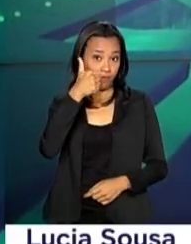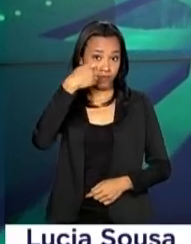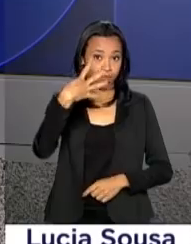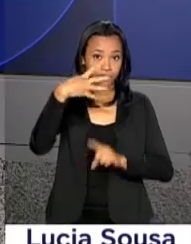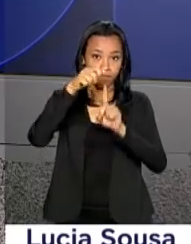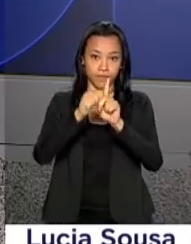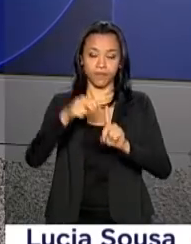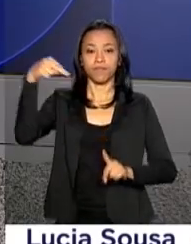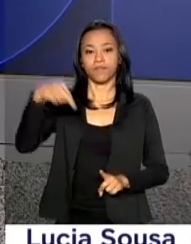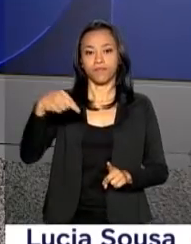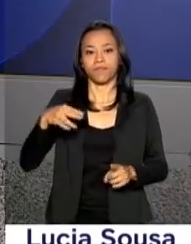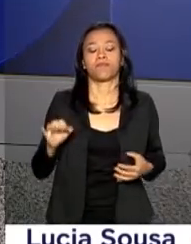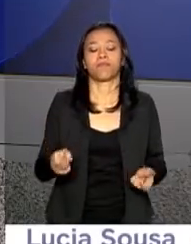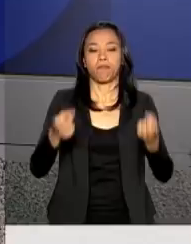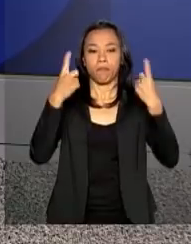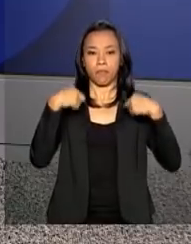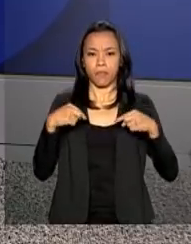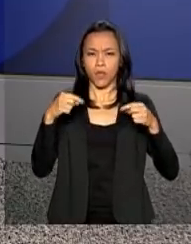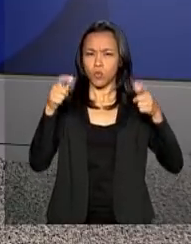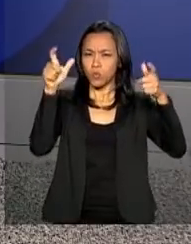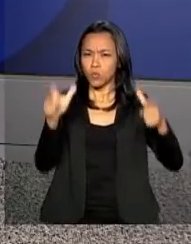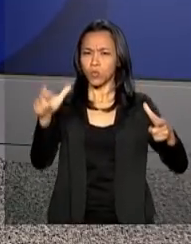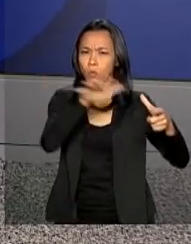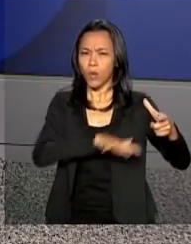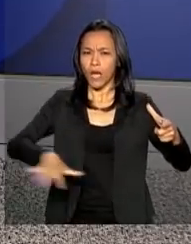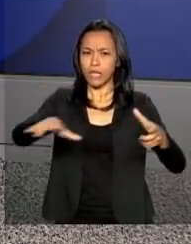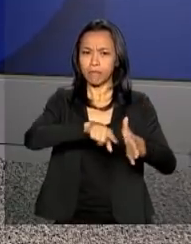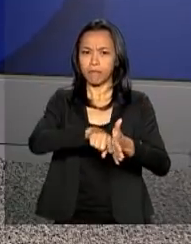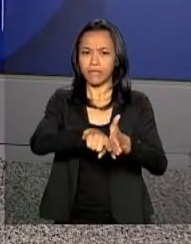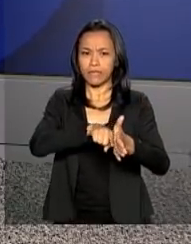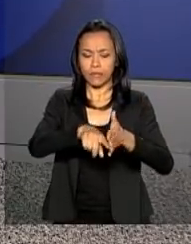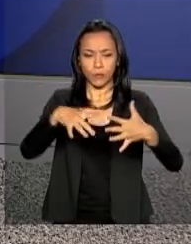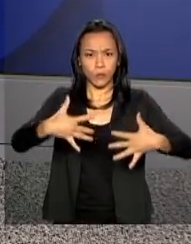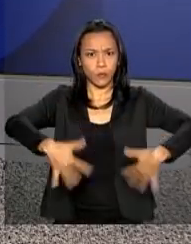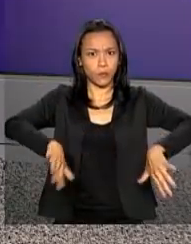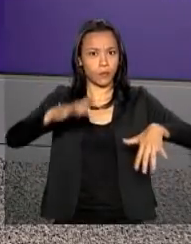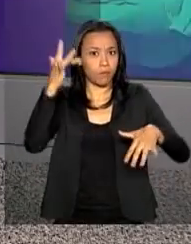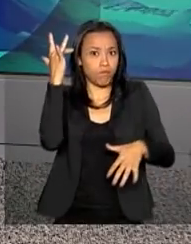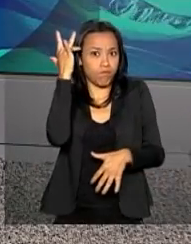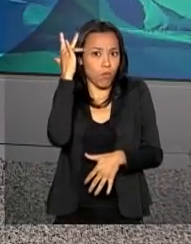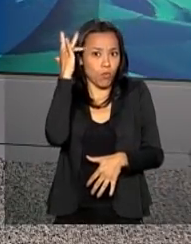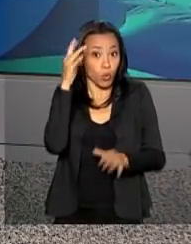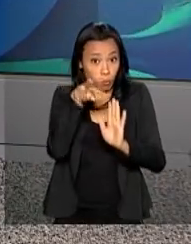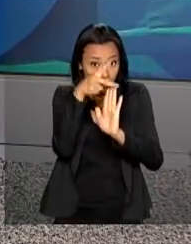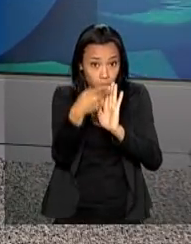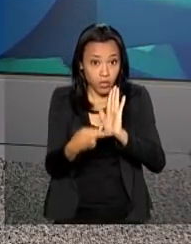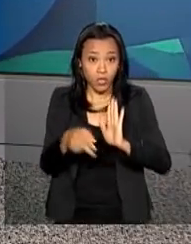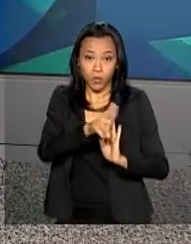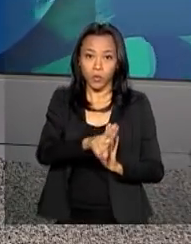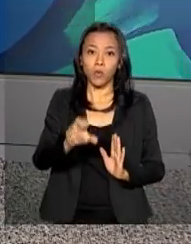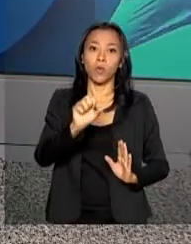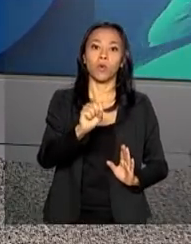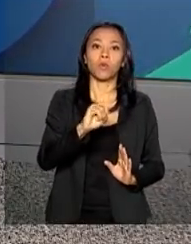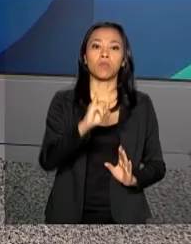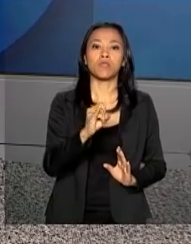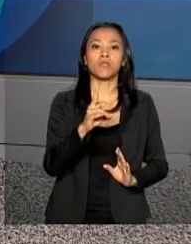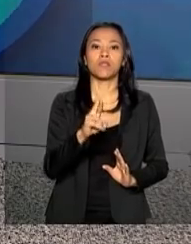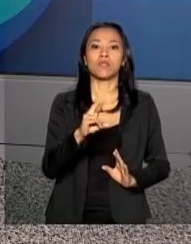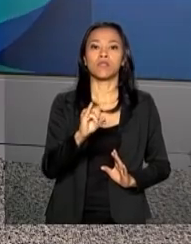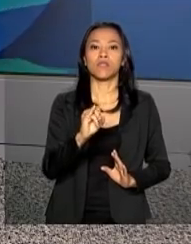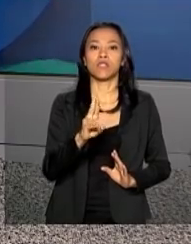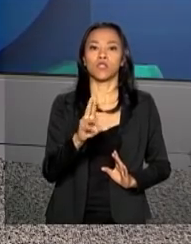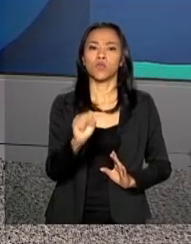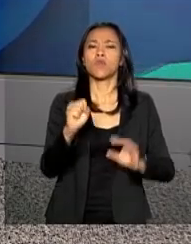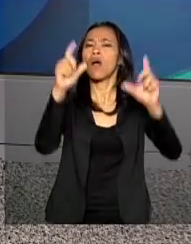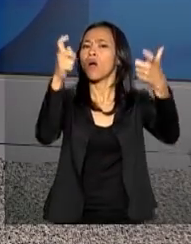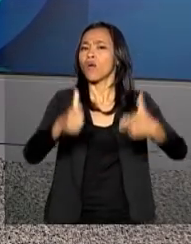novembro. Um espaço de pesquisa de última geração. Sirius é o maior projeto da ciência brasileira e fica em